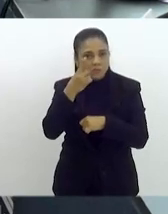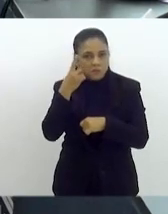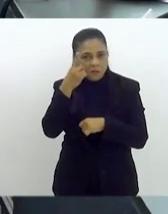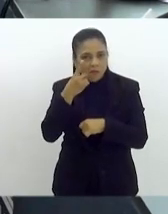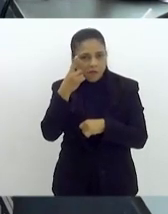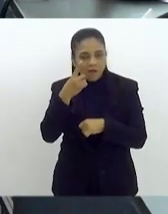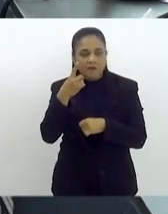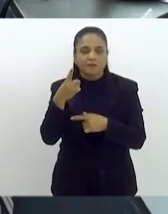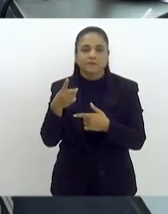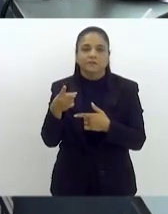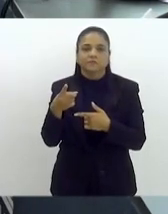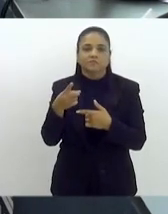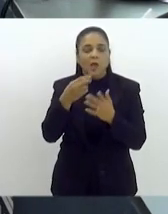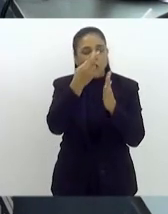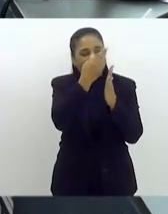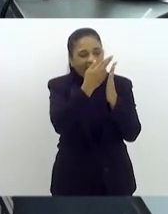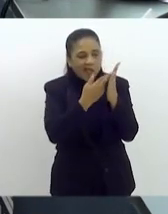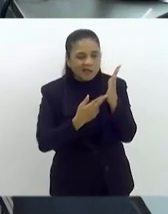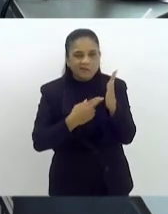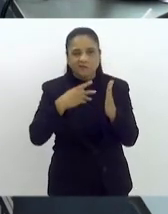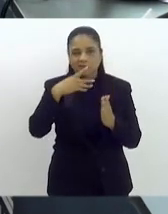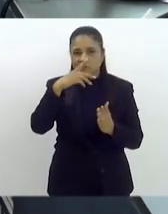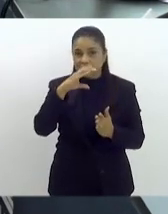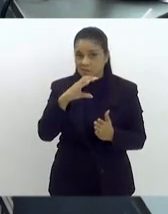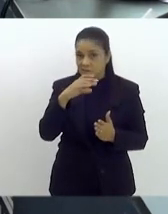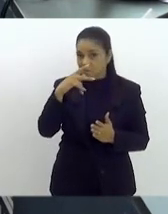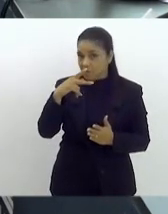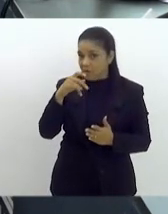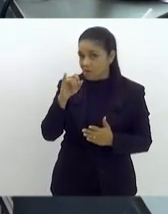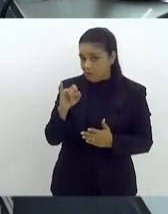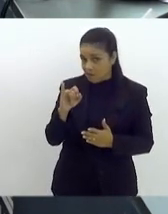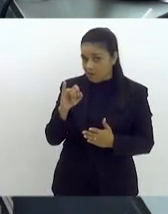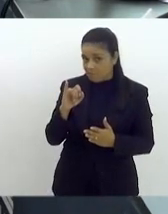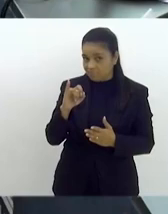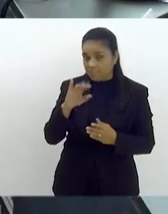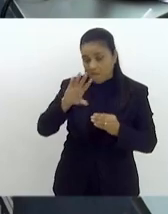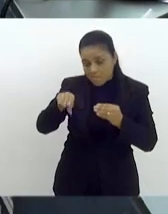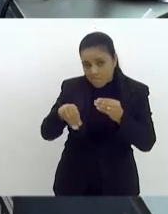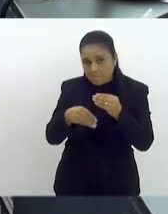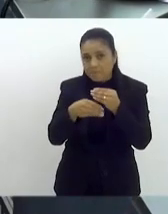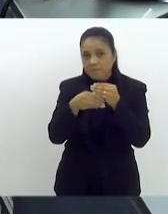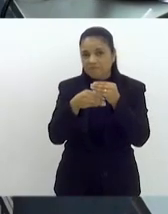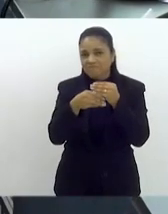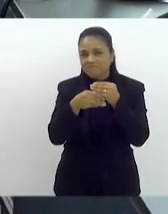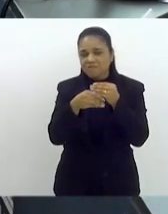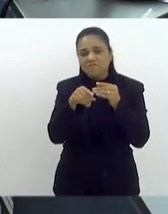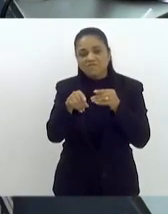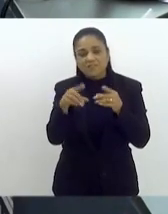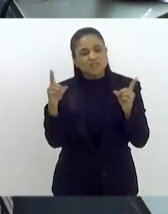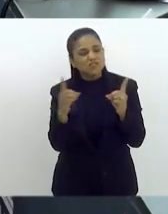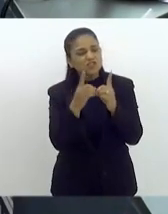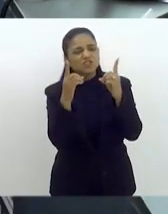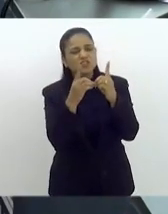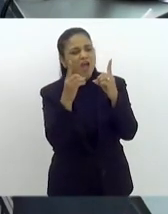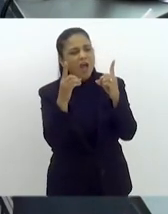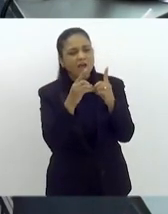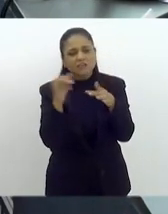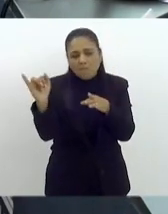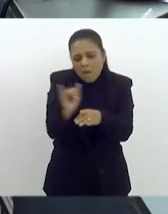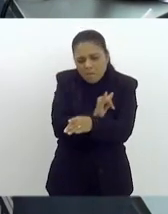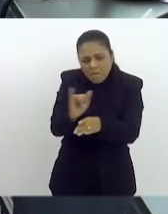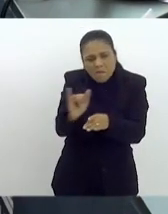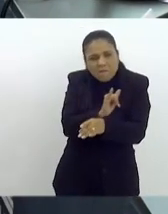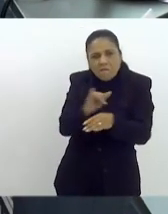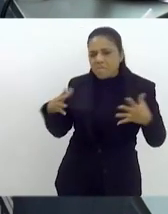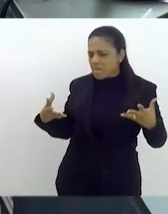parte da do relatório da CPI porque a senhora teve uma maneira muito didática mesmo para quem não é do